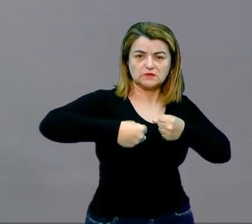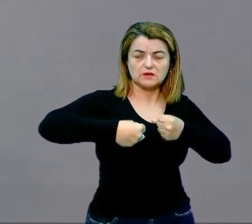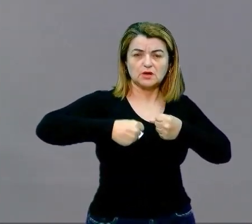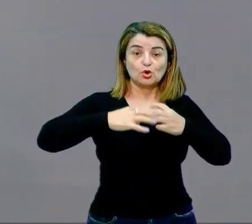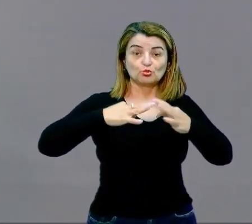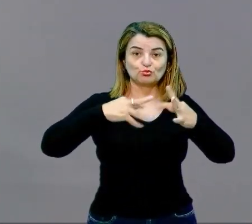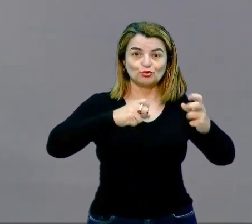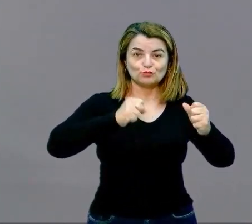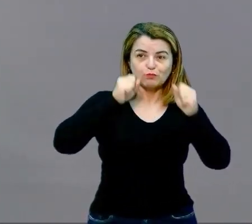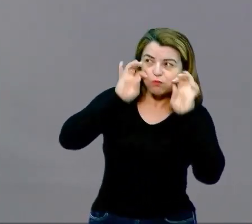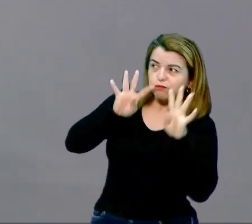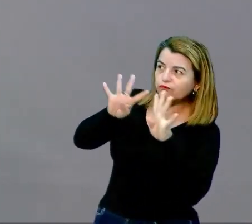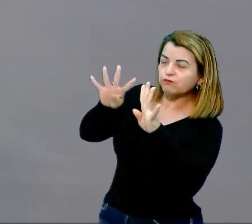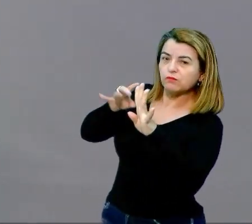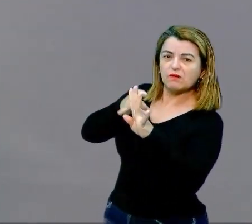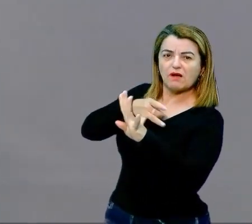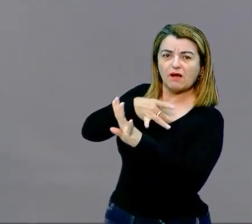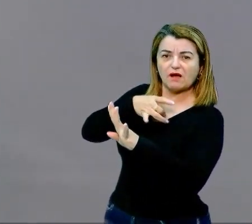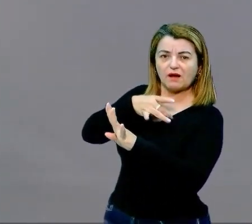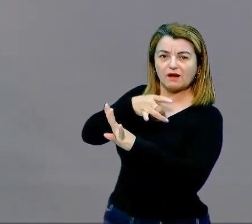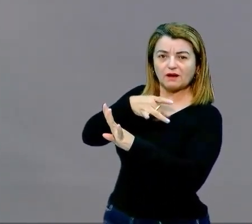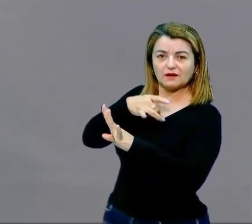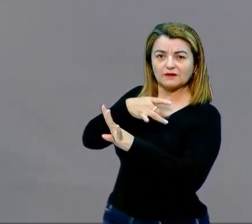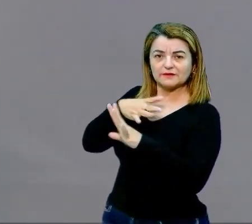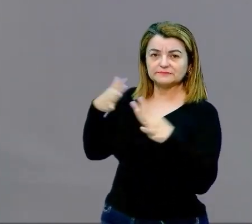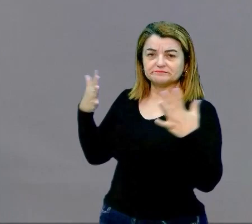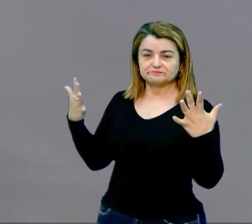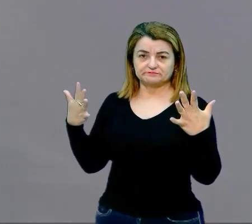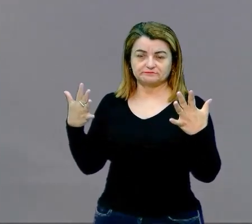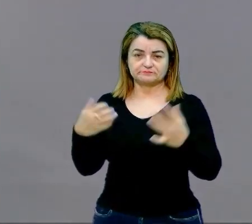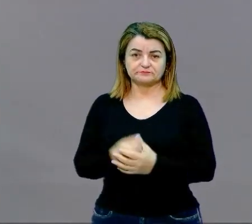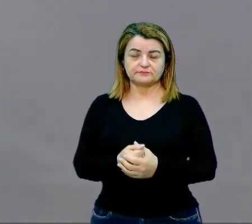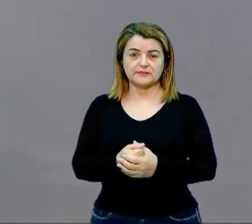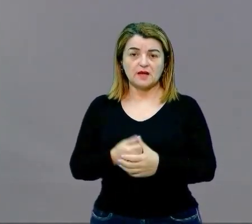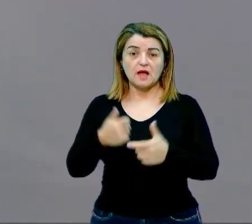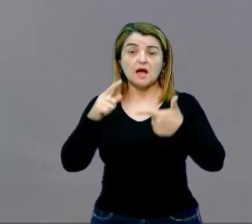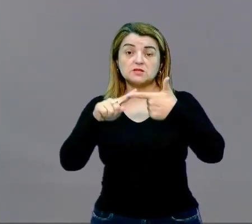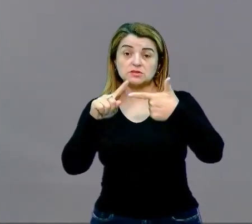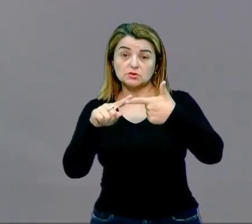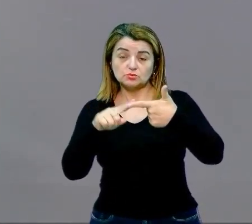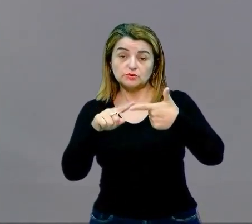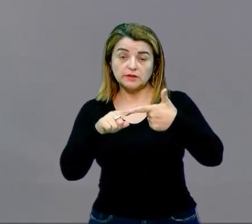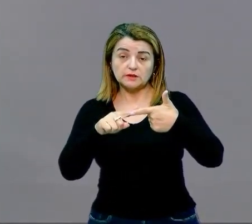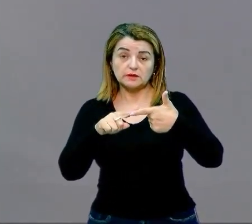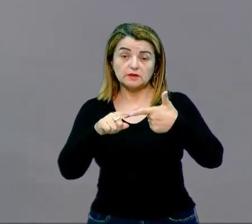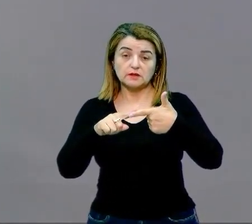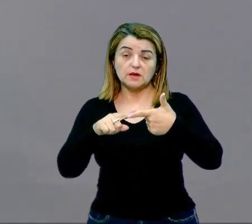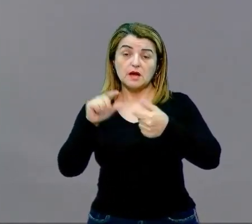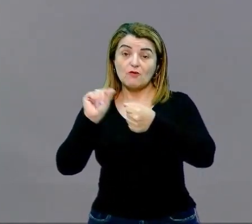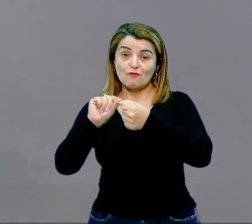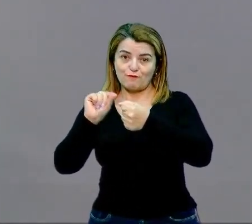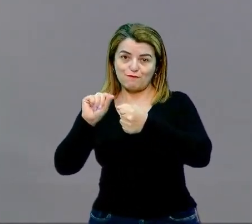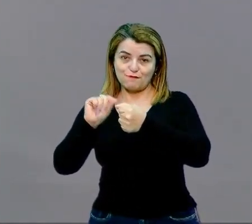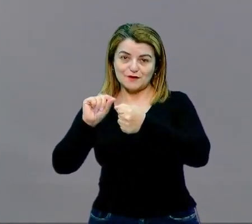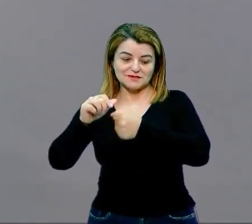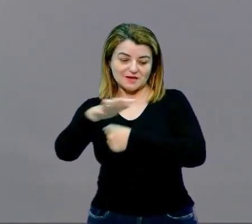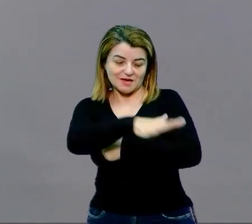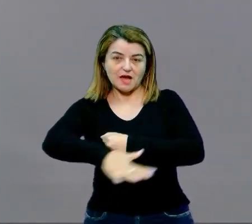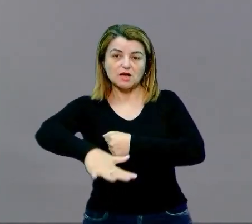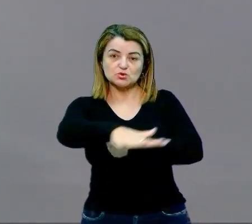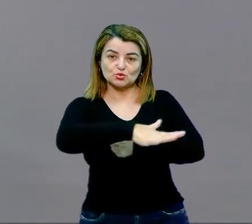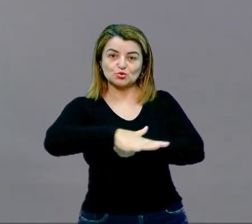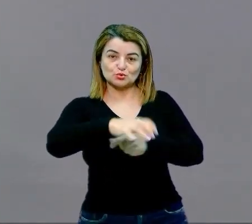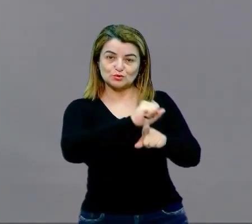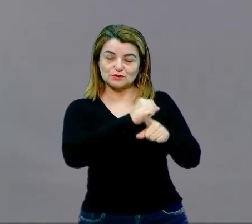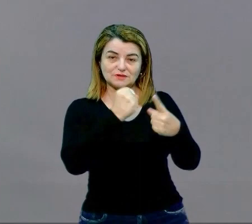ter medo do soberano. Então, essa é a primeira finalidade. E a segunda finalidade é fazer com que a sociedade